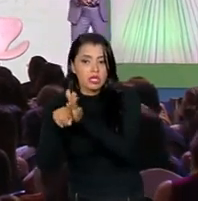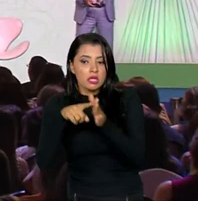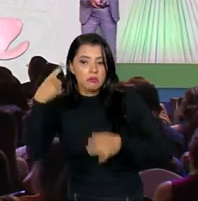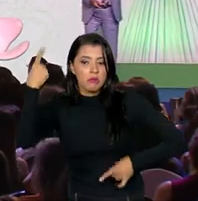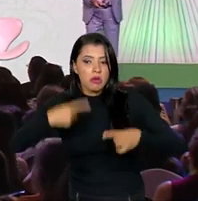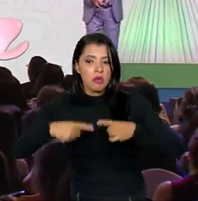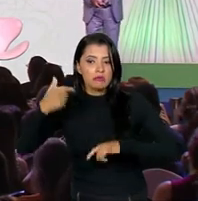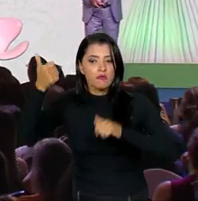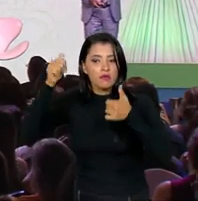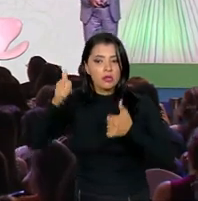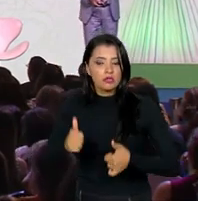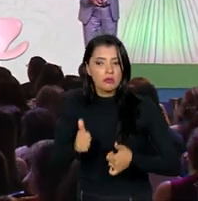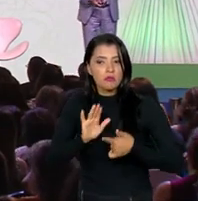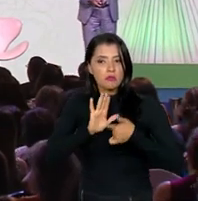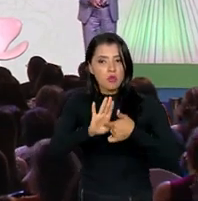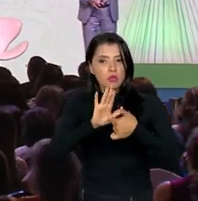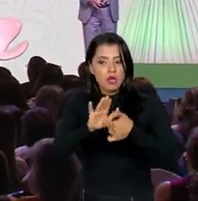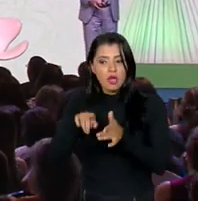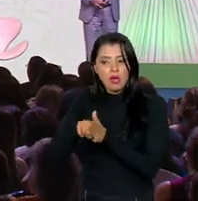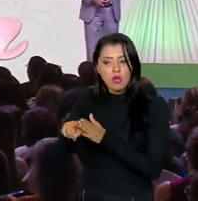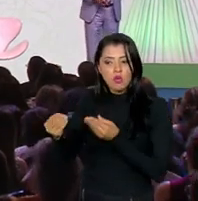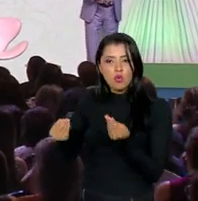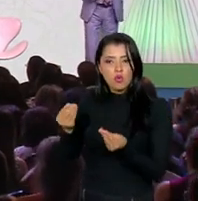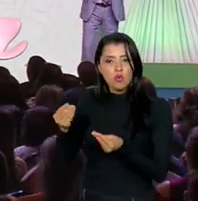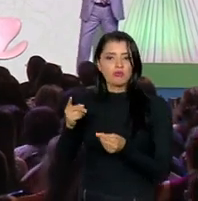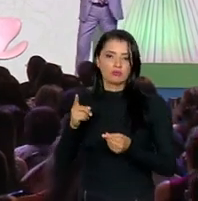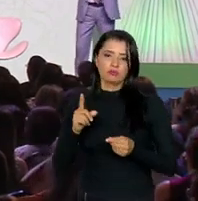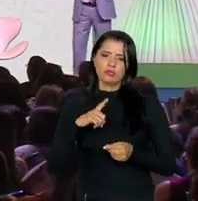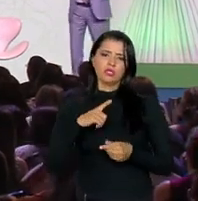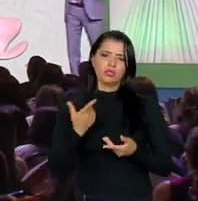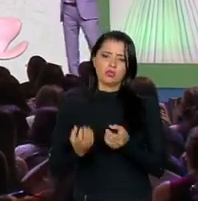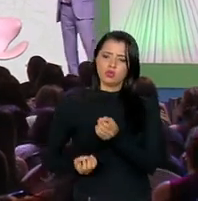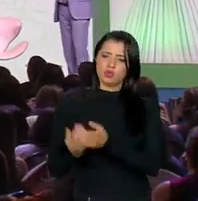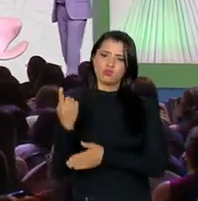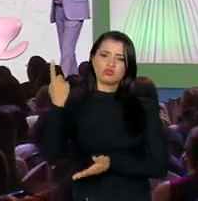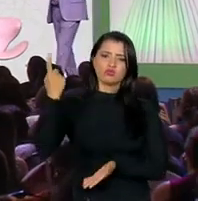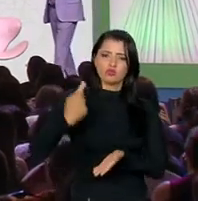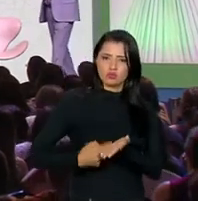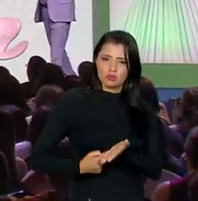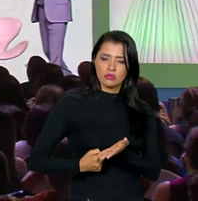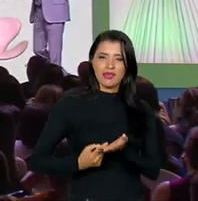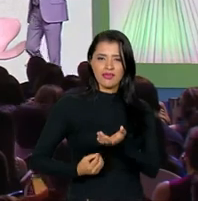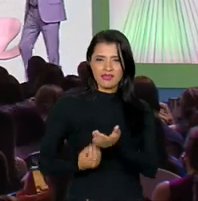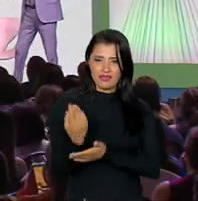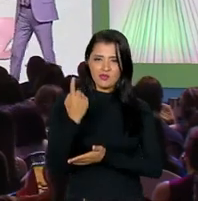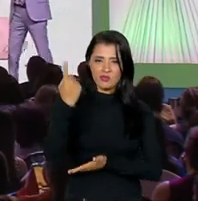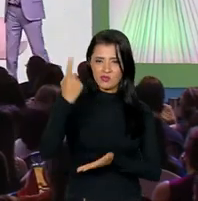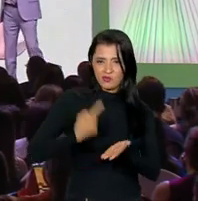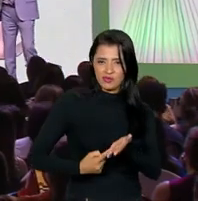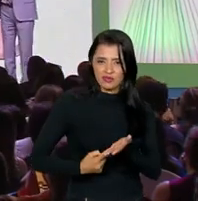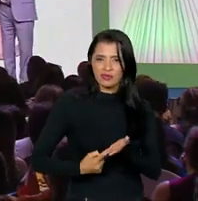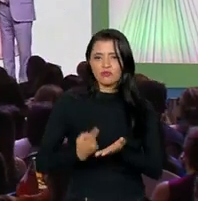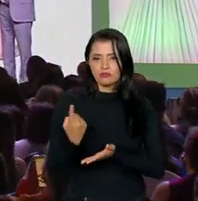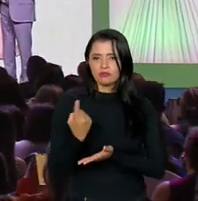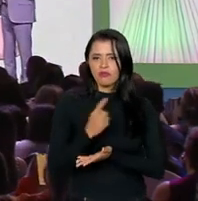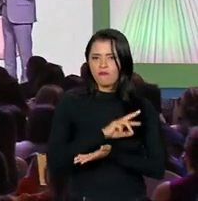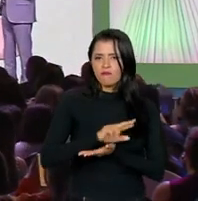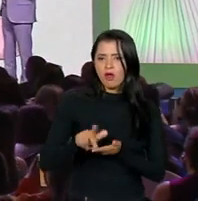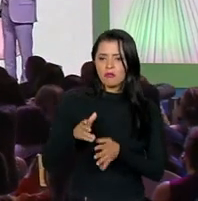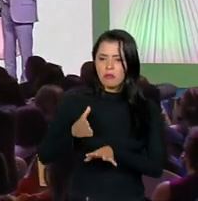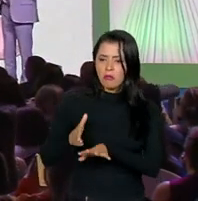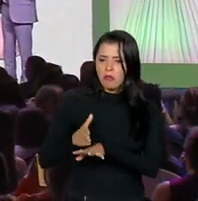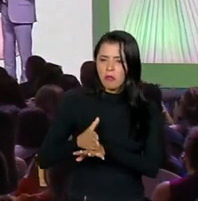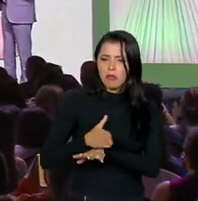discussão, da avaliação dessa pesquisa. E surgiu o compromisso, nasceu o compromisso com vários